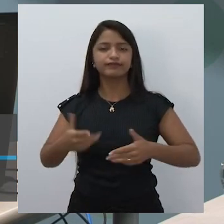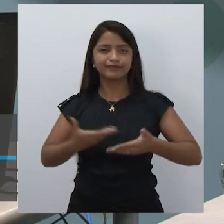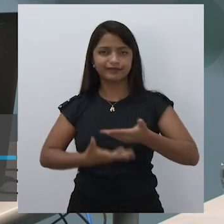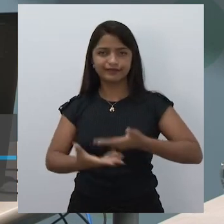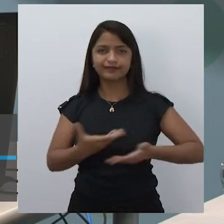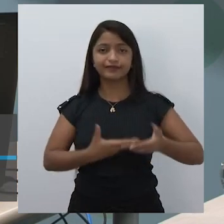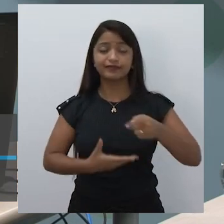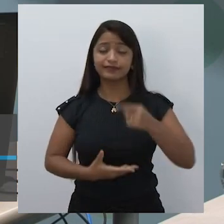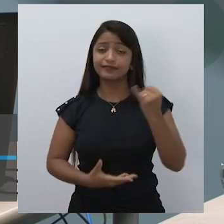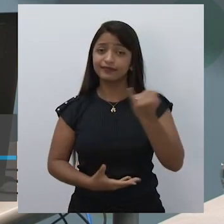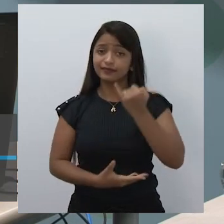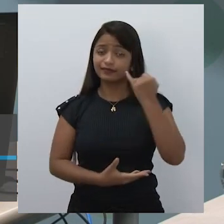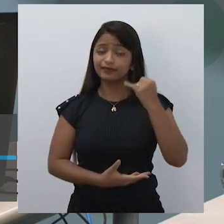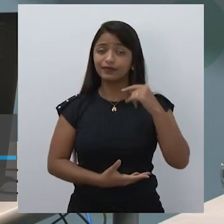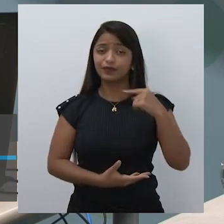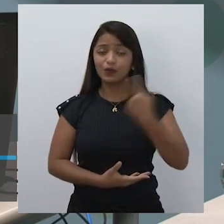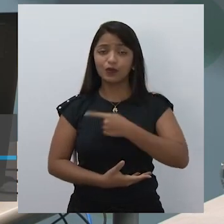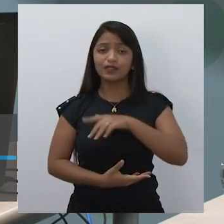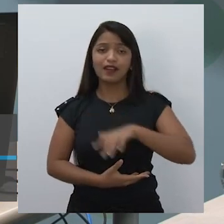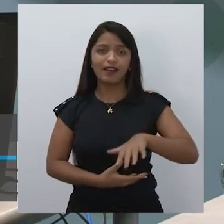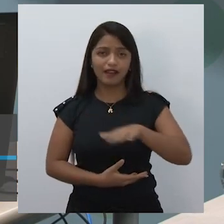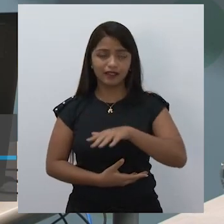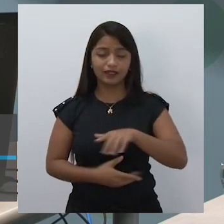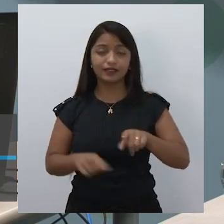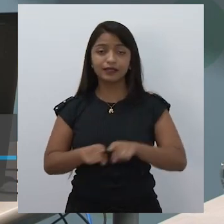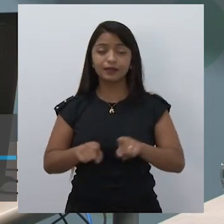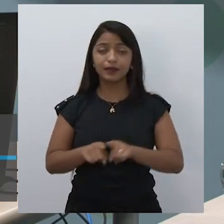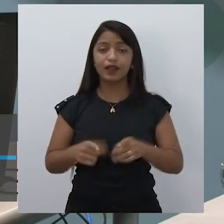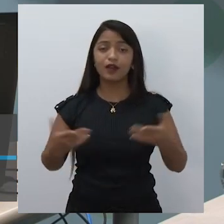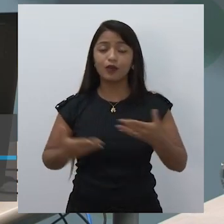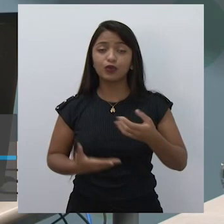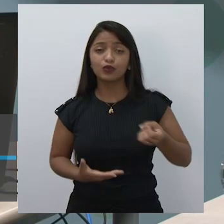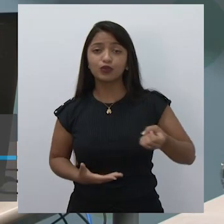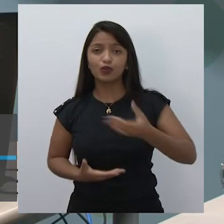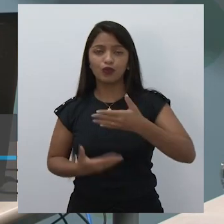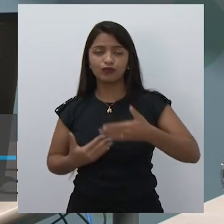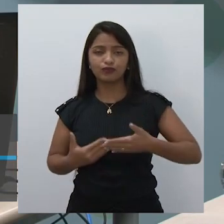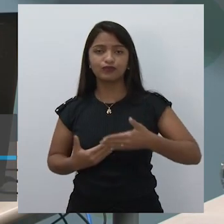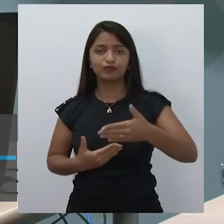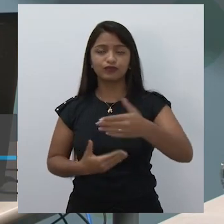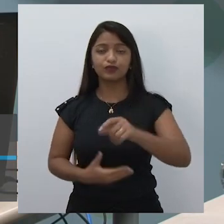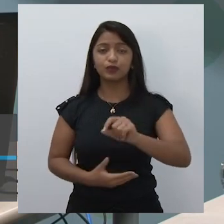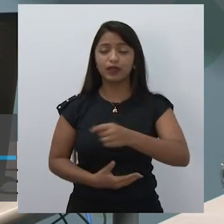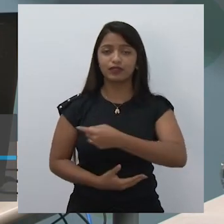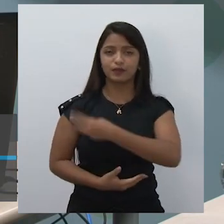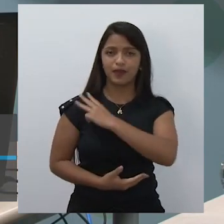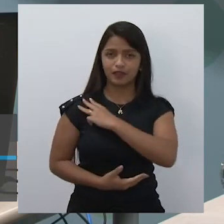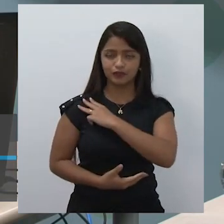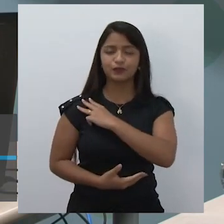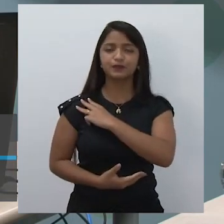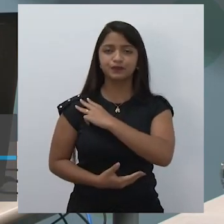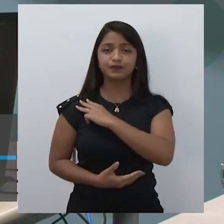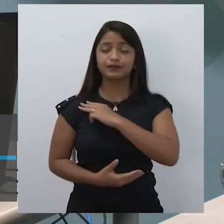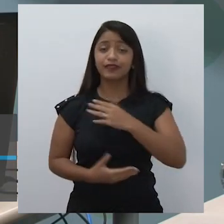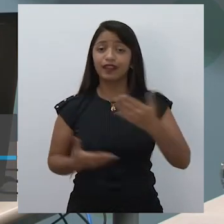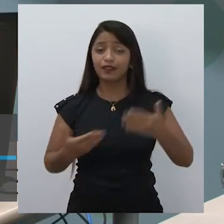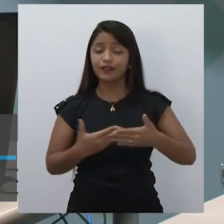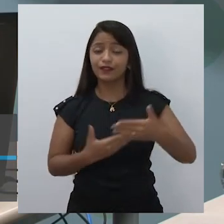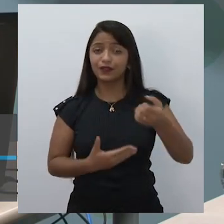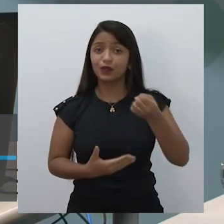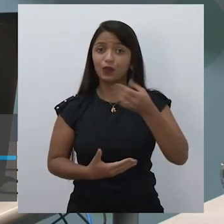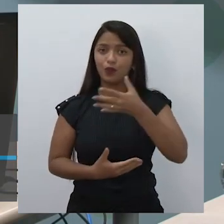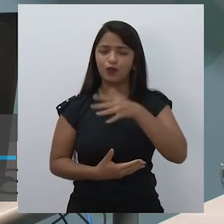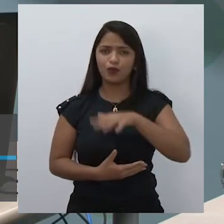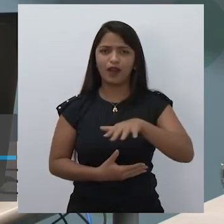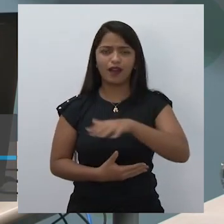importante para a nossa área e para esse novo momento da educação básica, essa etapa do ensino médio, né? Que será por área. Como é que vai ser